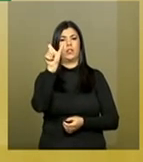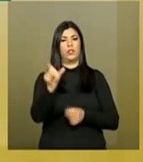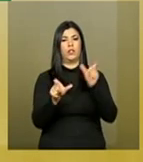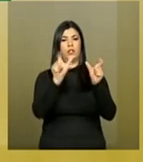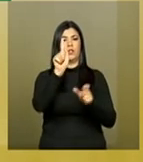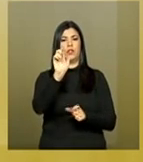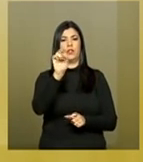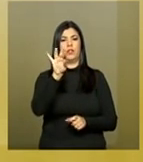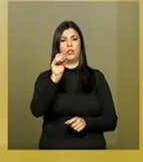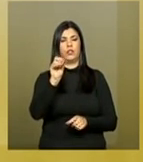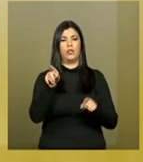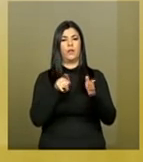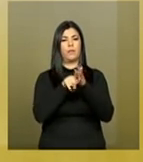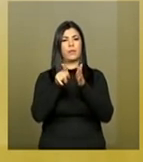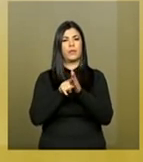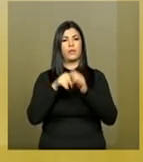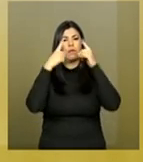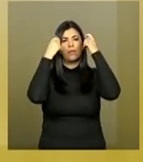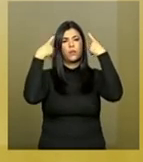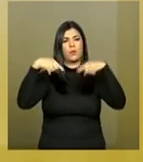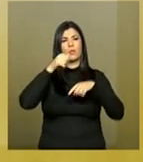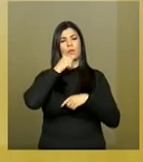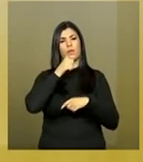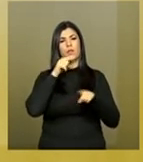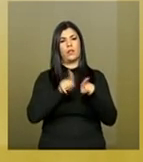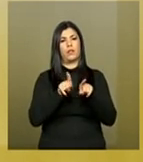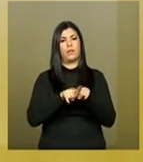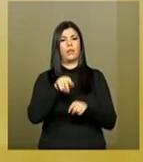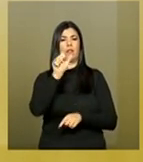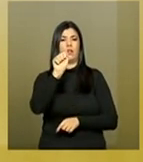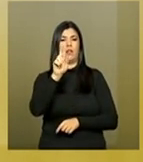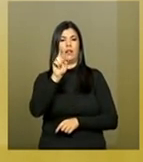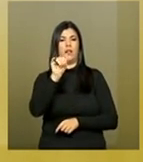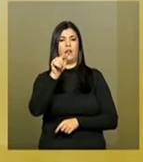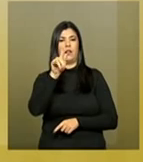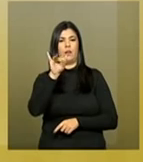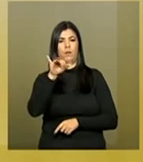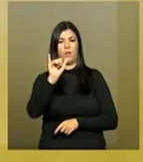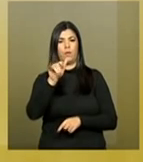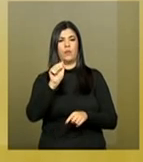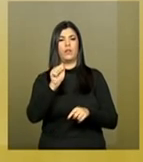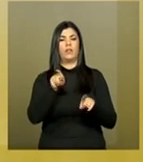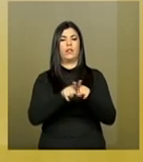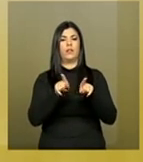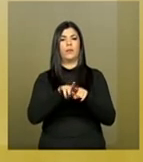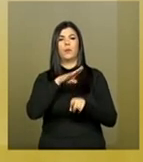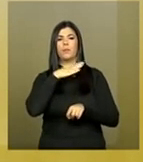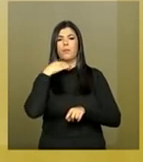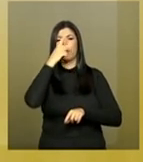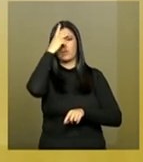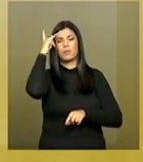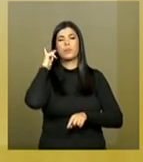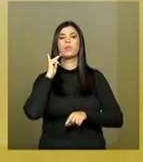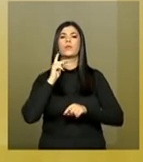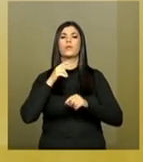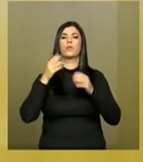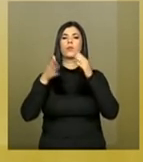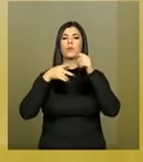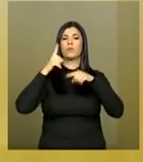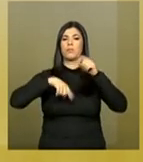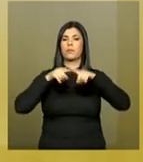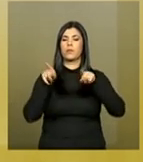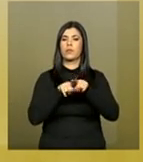violência contra a mulher Araguaia sobre a Guerrilha do Araguaia mortos e desaparecidos políticos operação